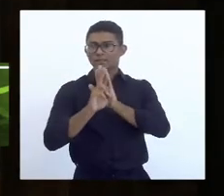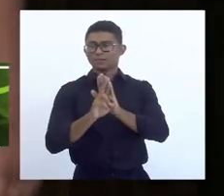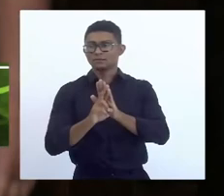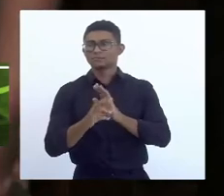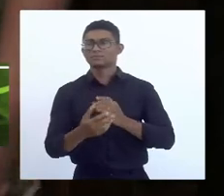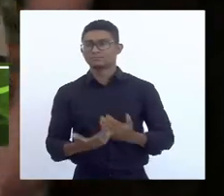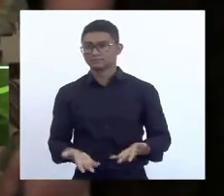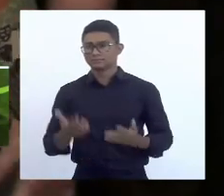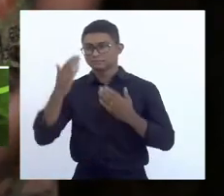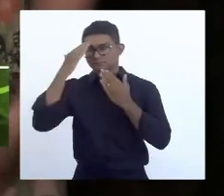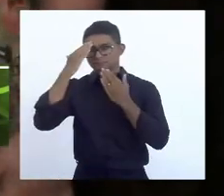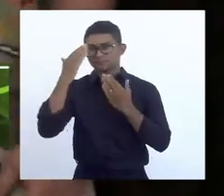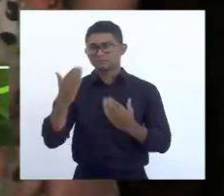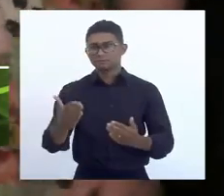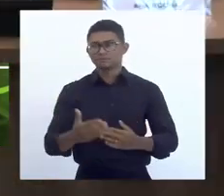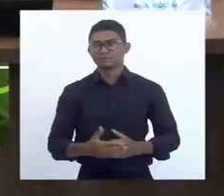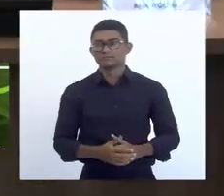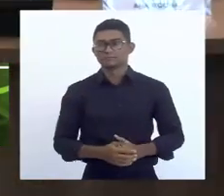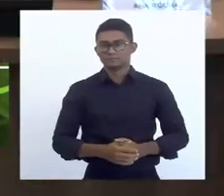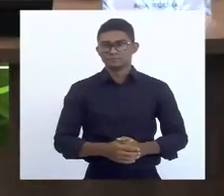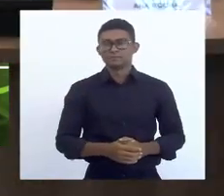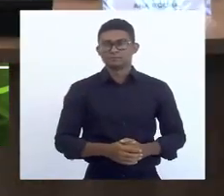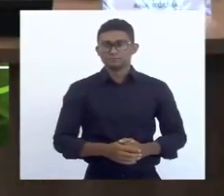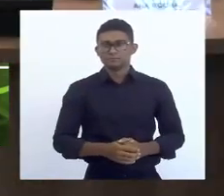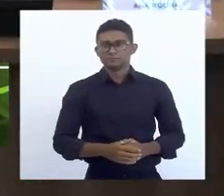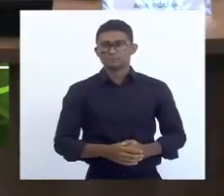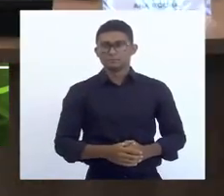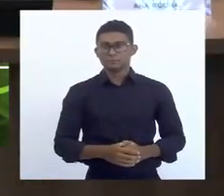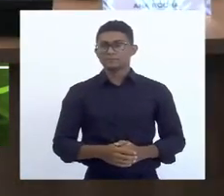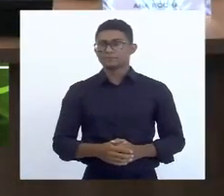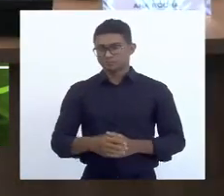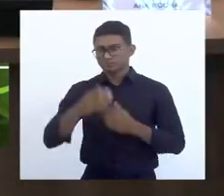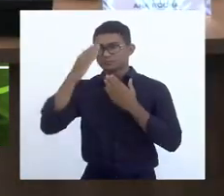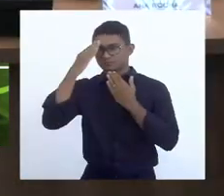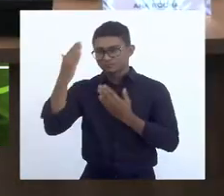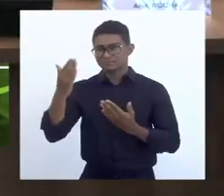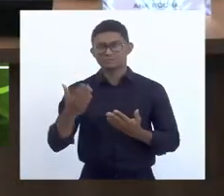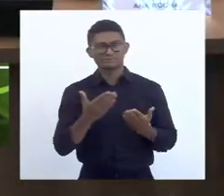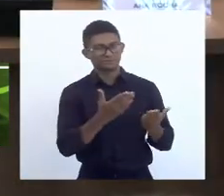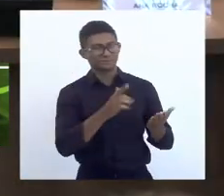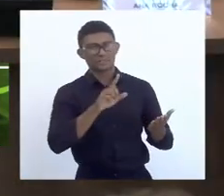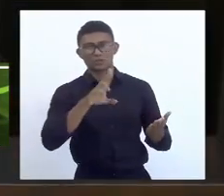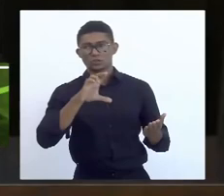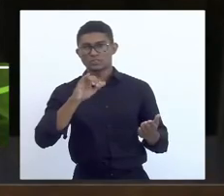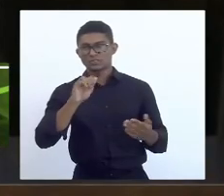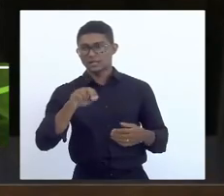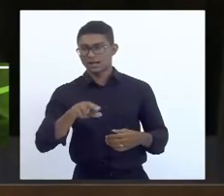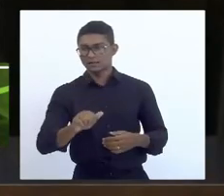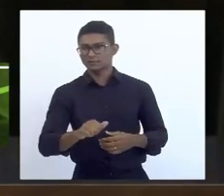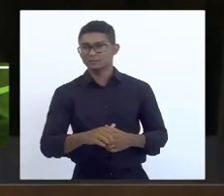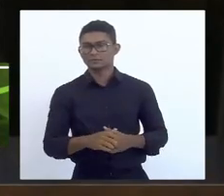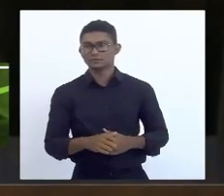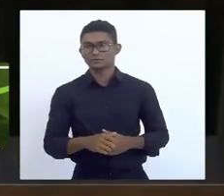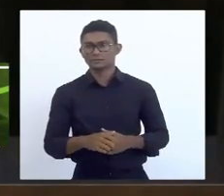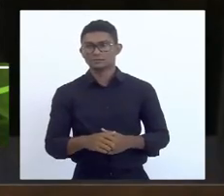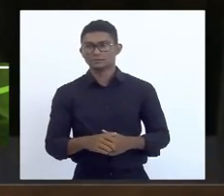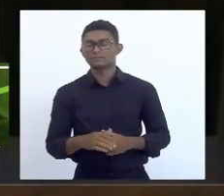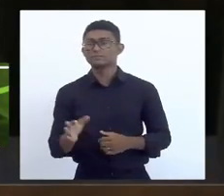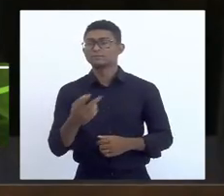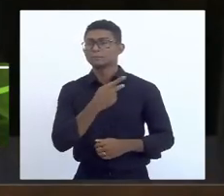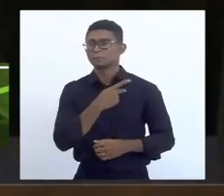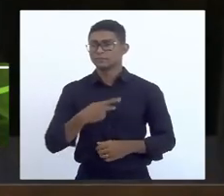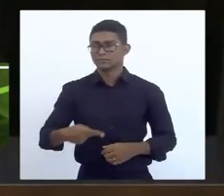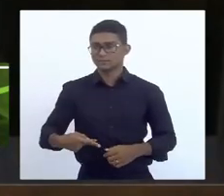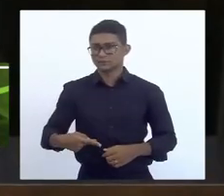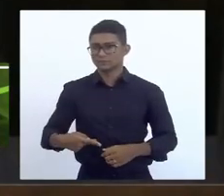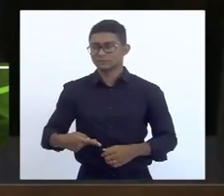Obrigada. Muito obrigado, Luciana. Passando então para... Senhora presidenta,